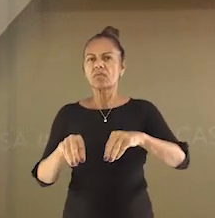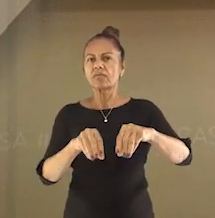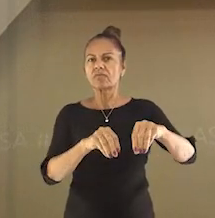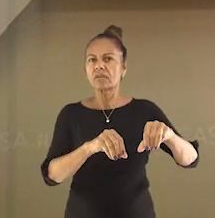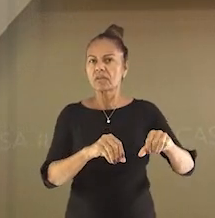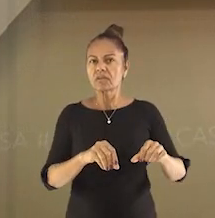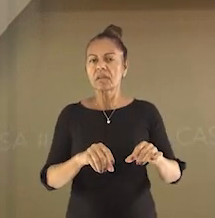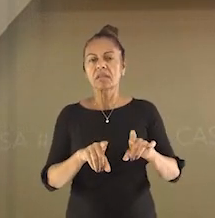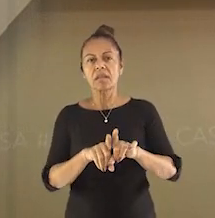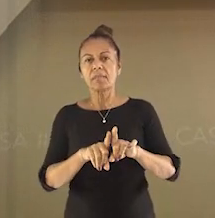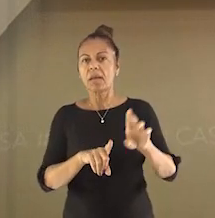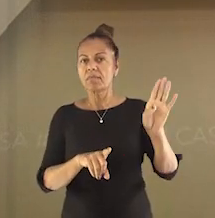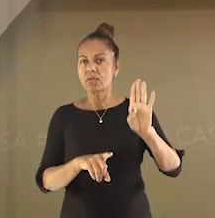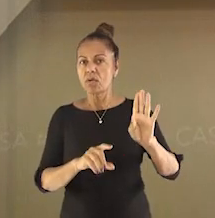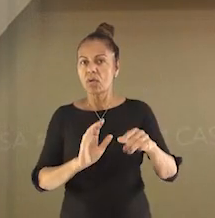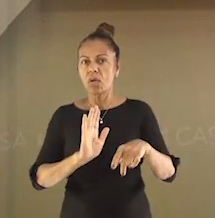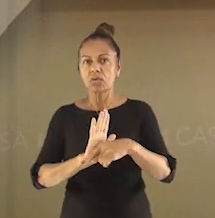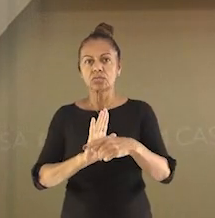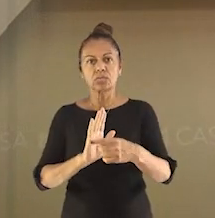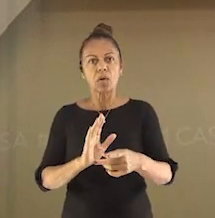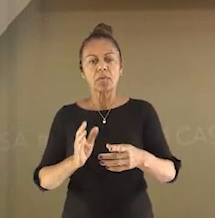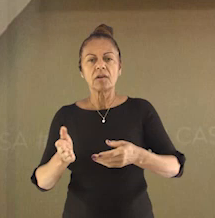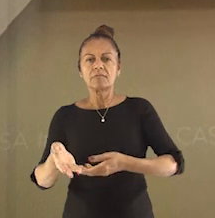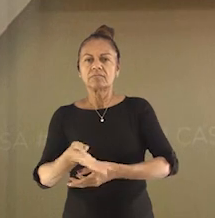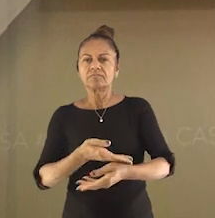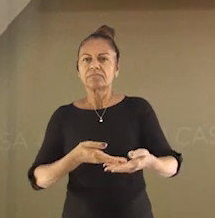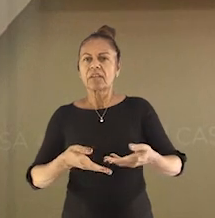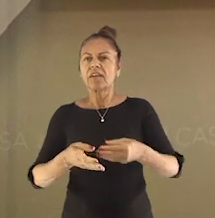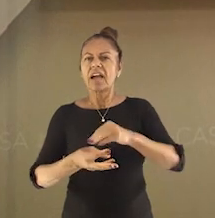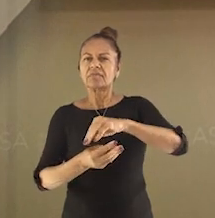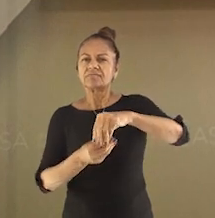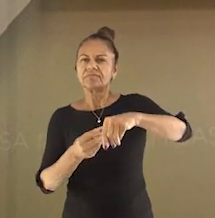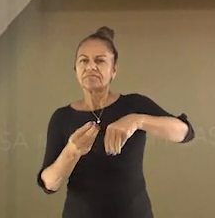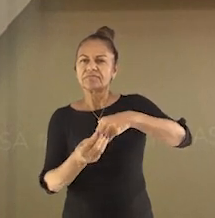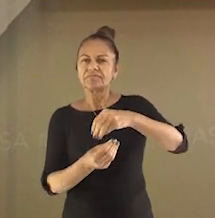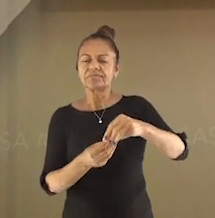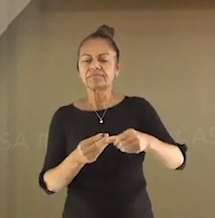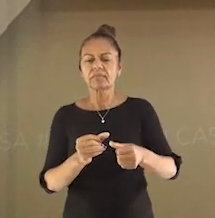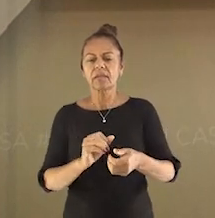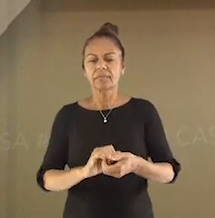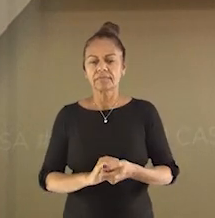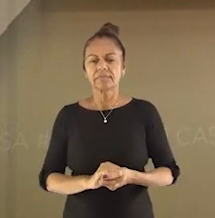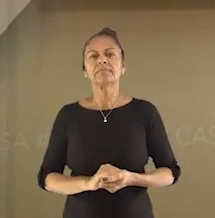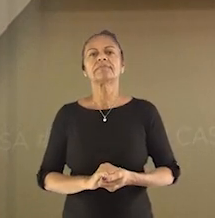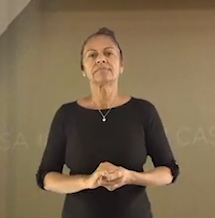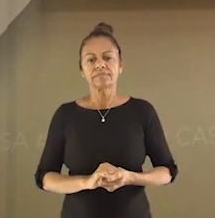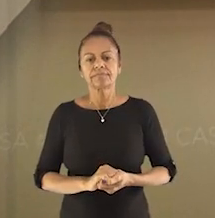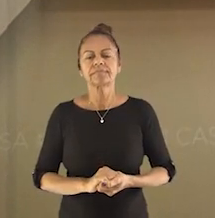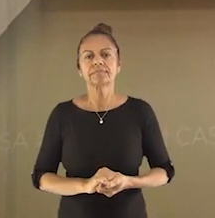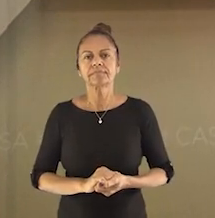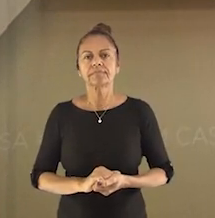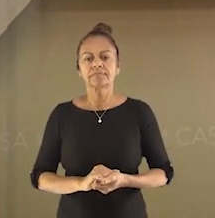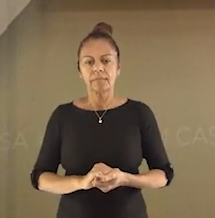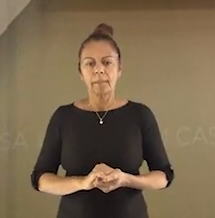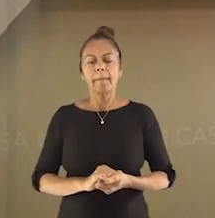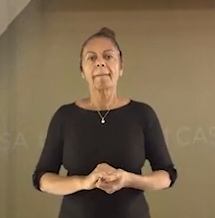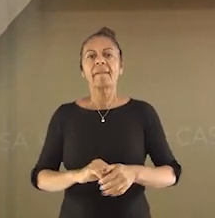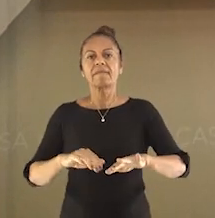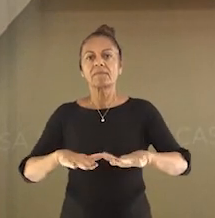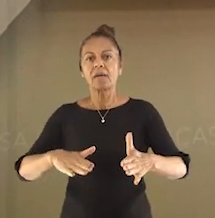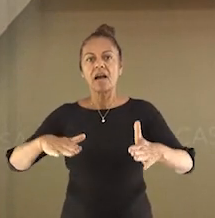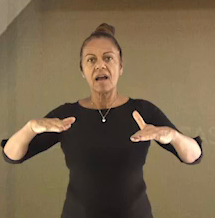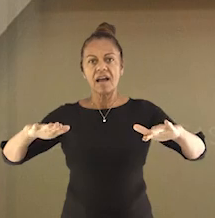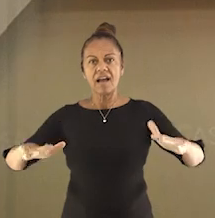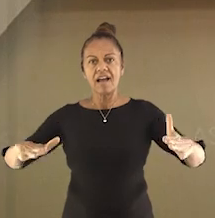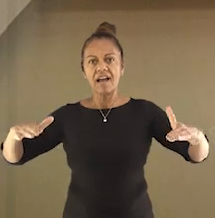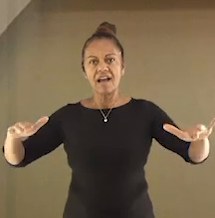e biológicos. São esses processos de desgastes, por exemplo, que as rochas atingidas